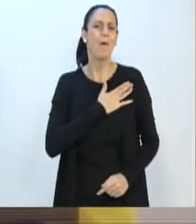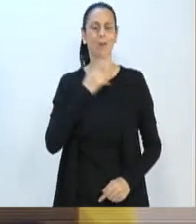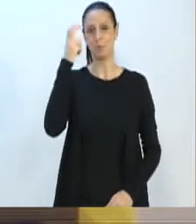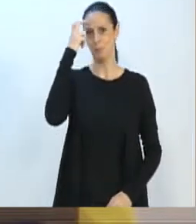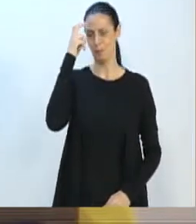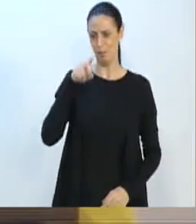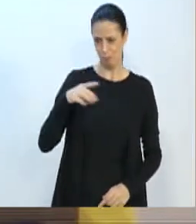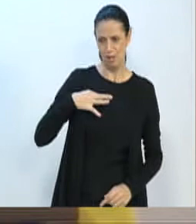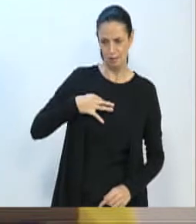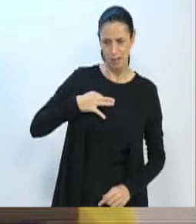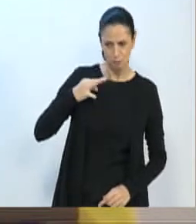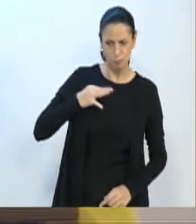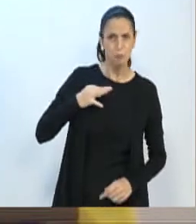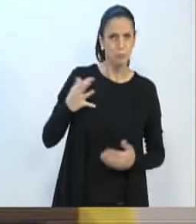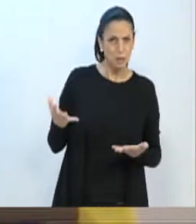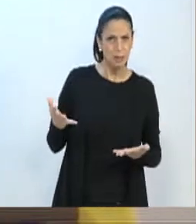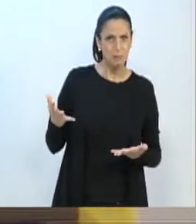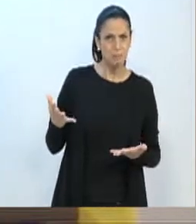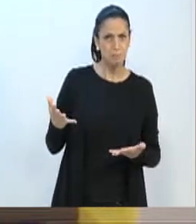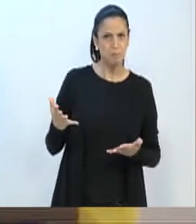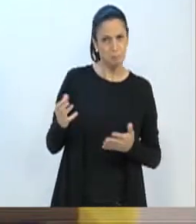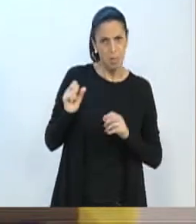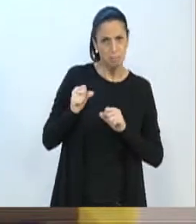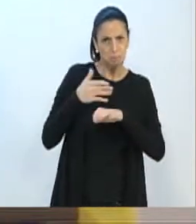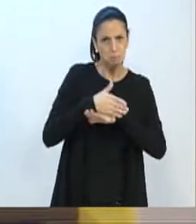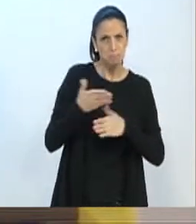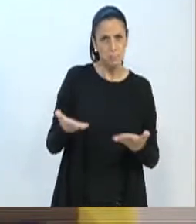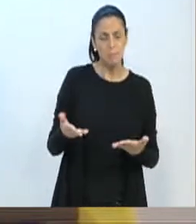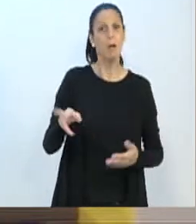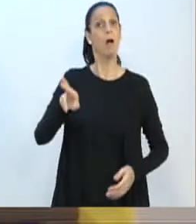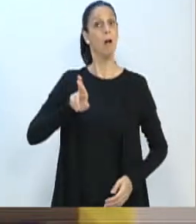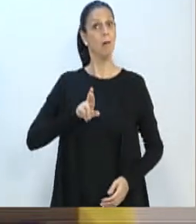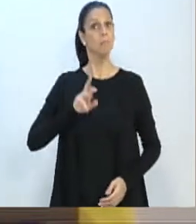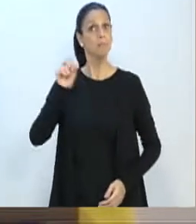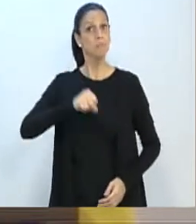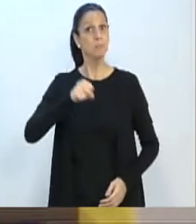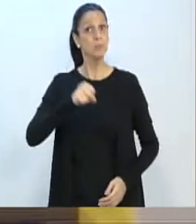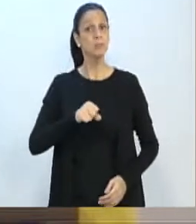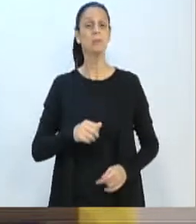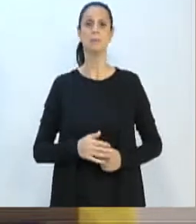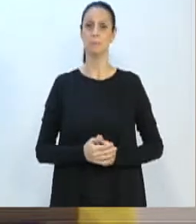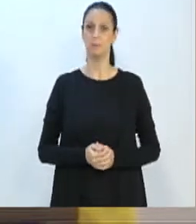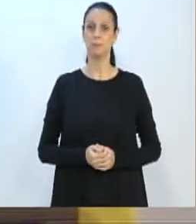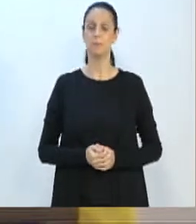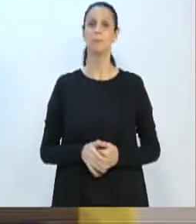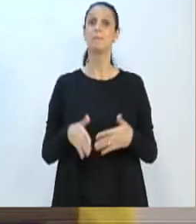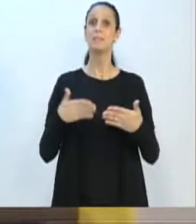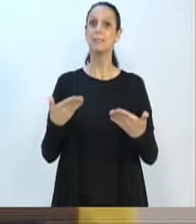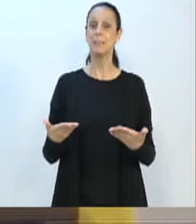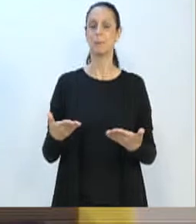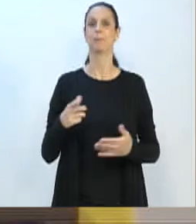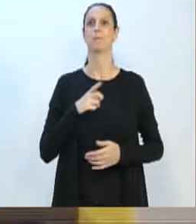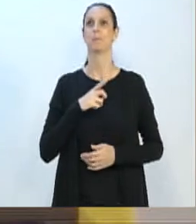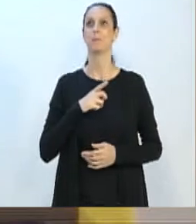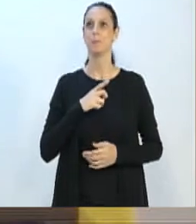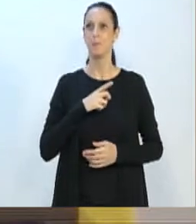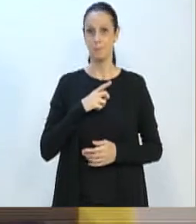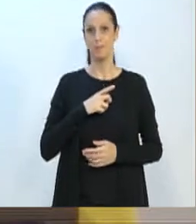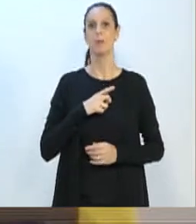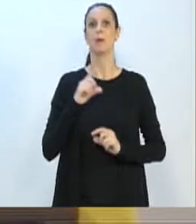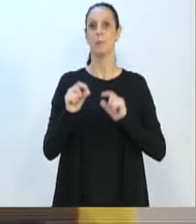voluntariaria para isso? Então, a resposta que eu tive foi positiva. Então, aí veio outro elemento, eu estou falando de